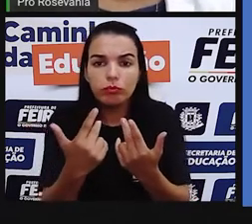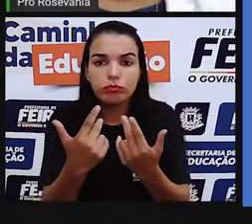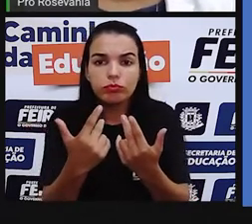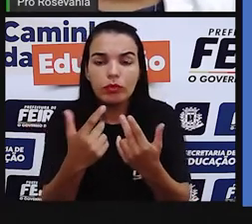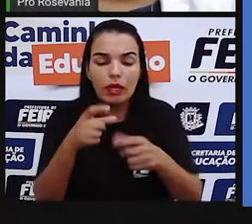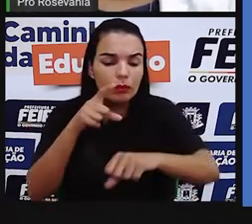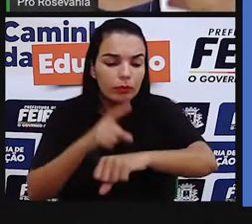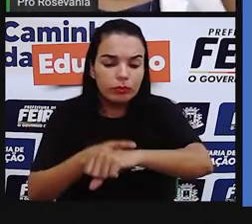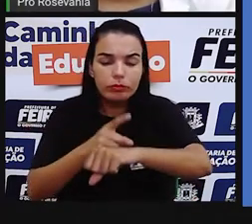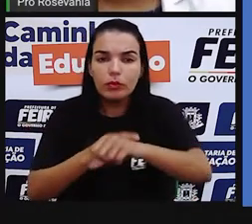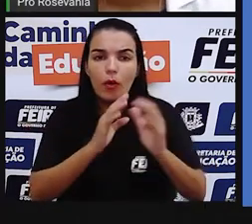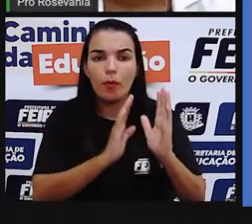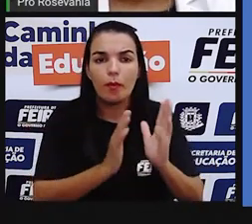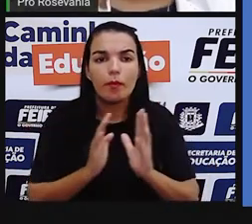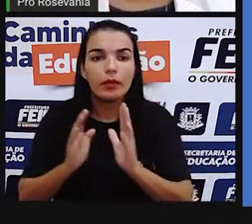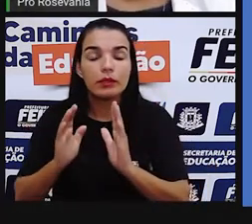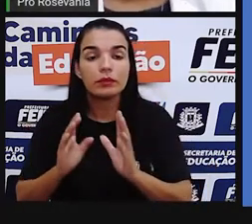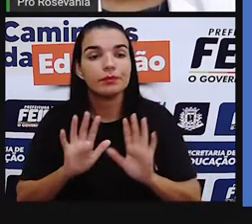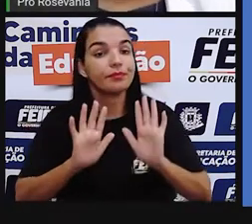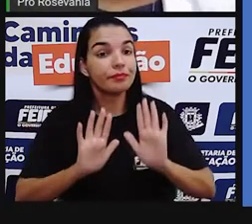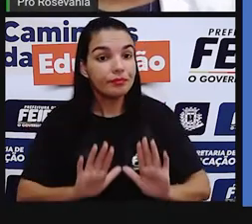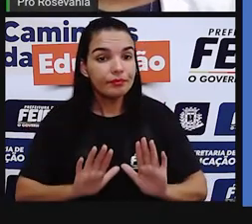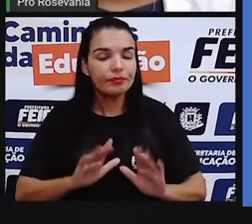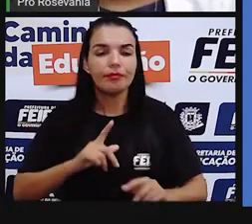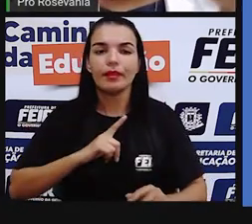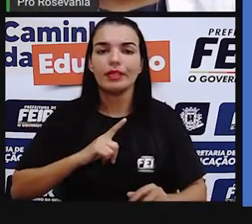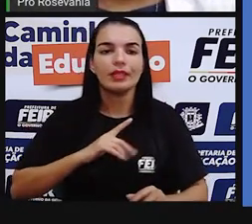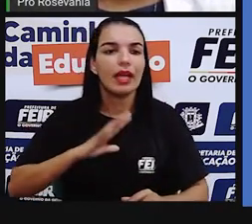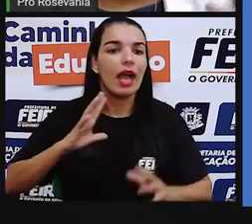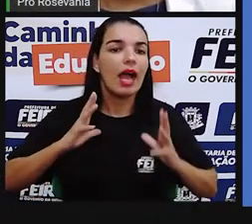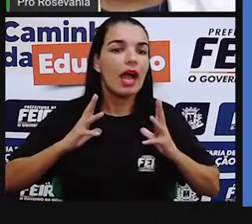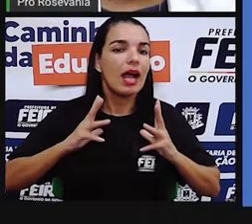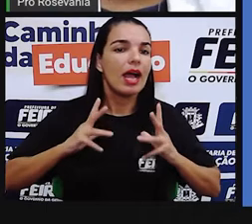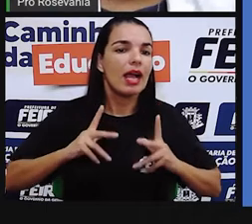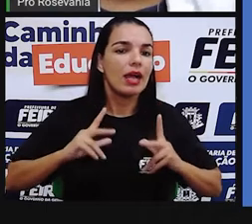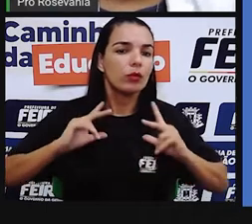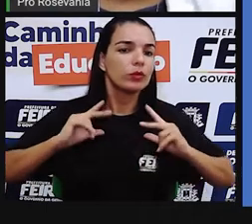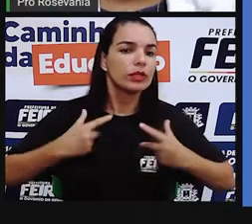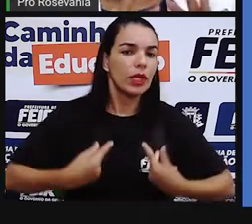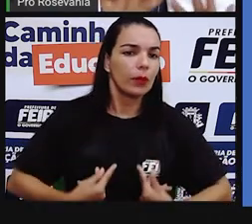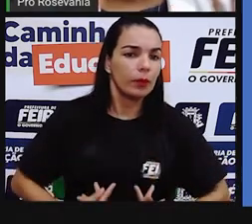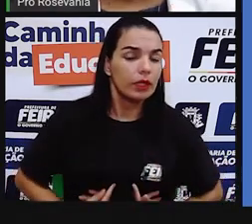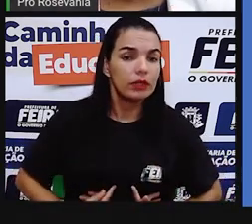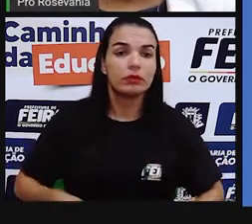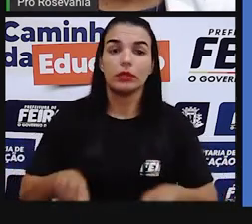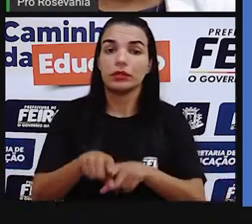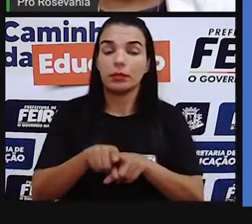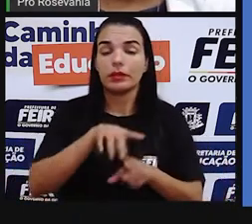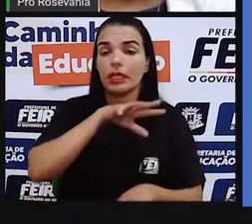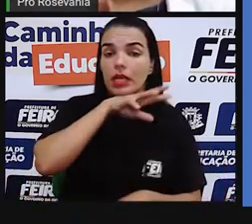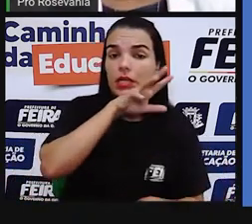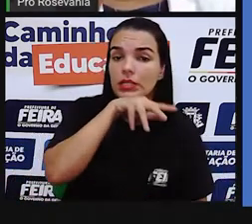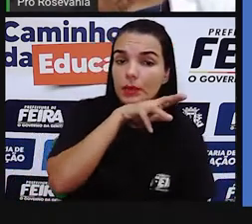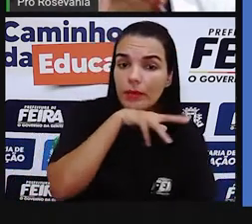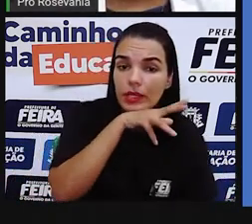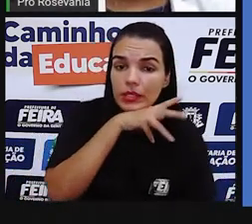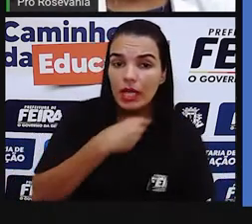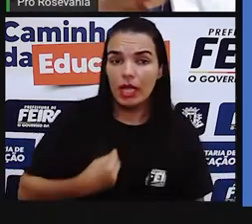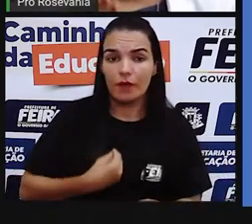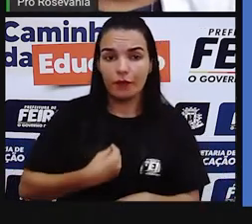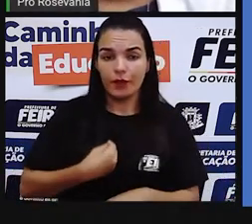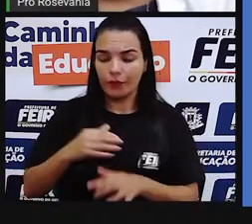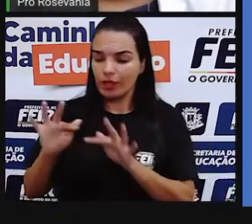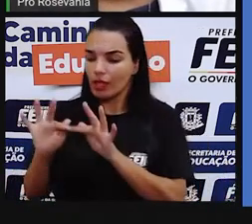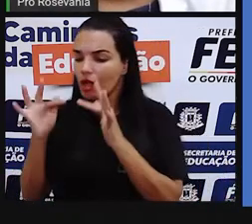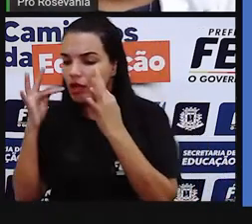vários, como as formigas, os seres humanos, né, todos os animais, e inclusive a gente. Então, a biologia entende isso como